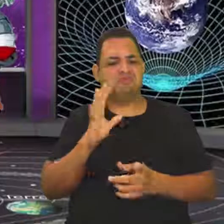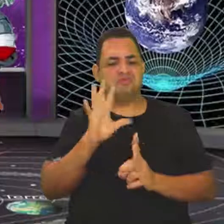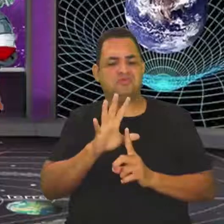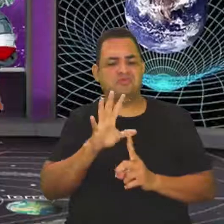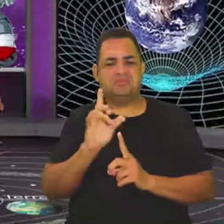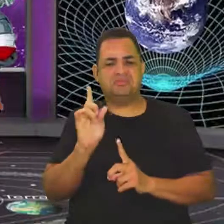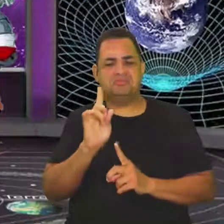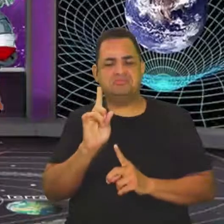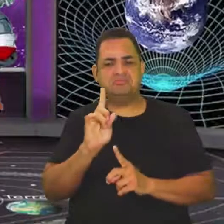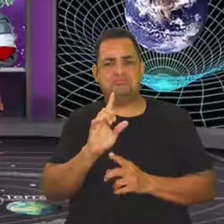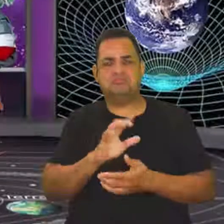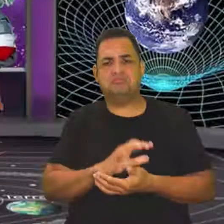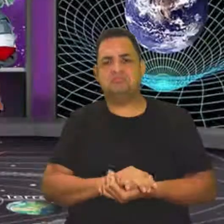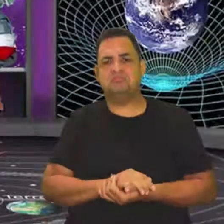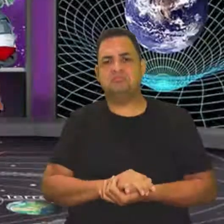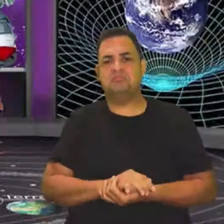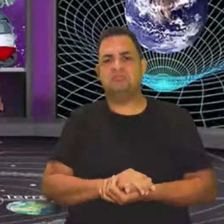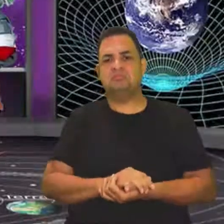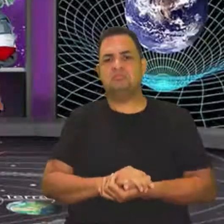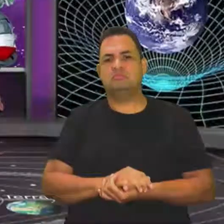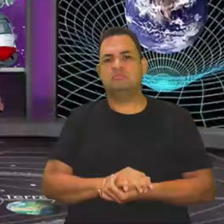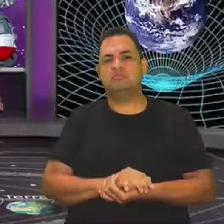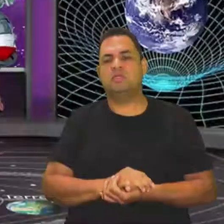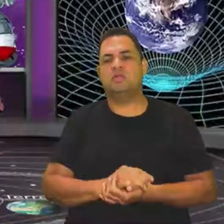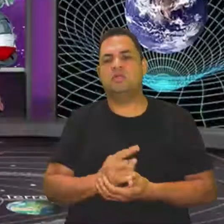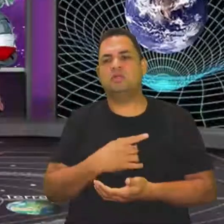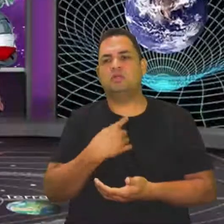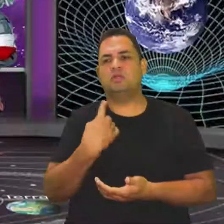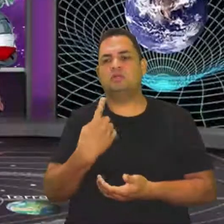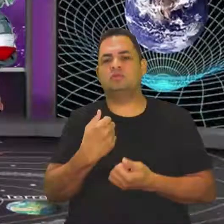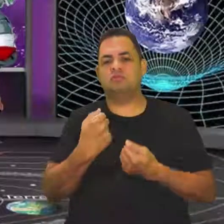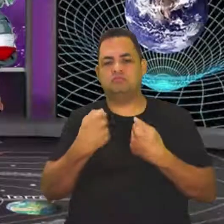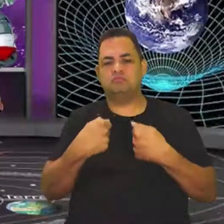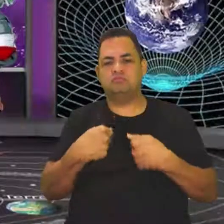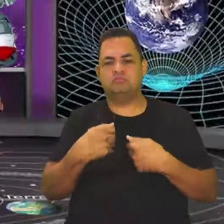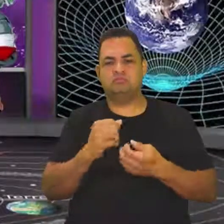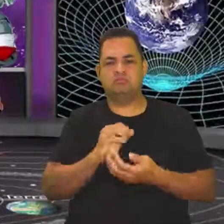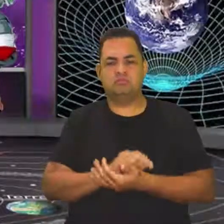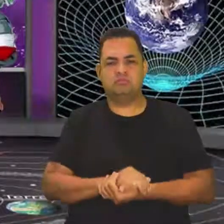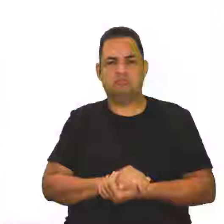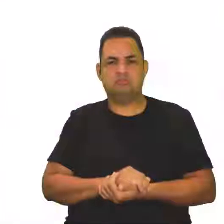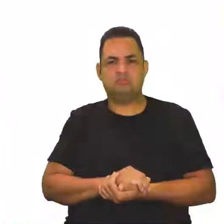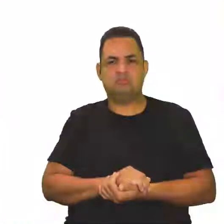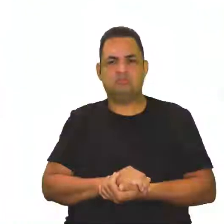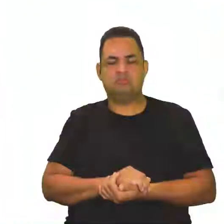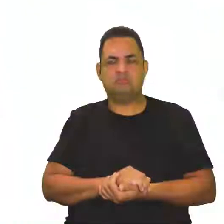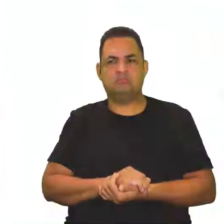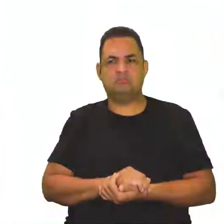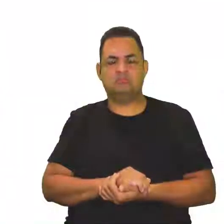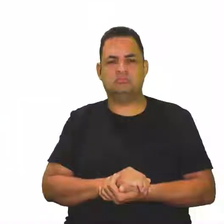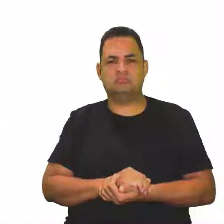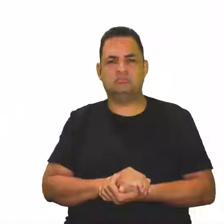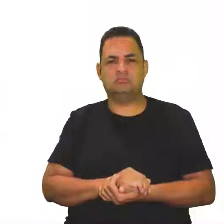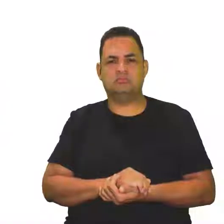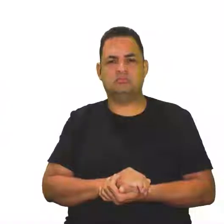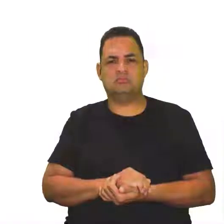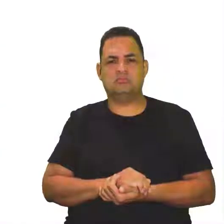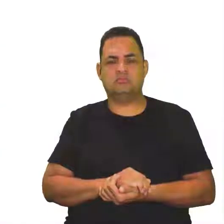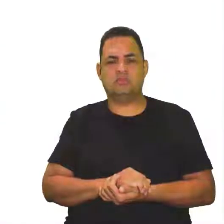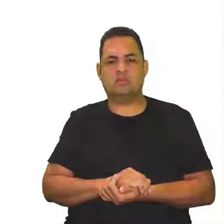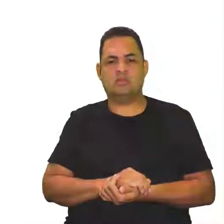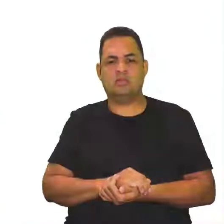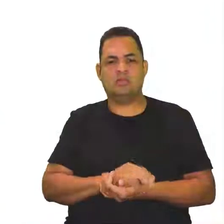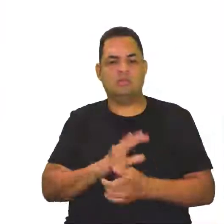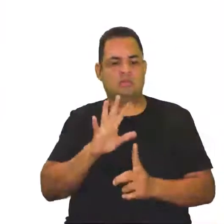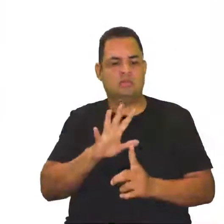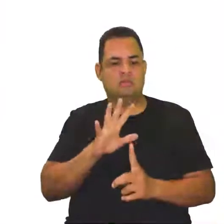influenciado, né? Então não vai influenciar em nada. Então nós podemos considerar constante, tá bom? Vamos continuar lá. Então é por isso, não vai afetar